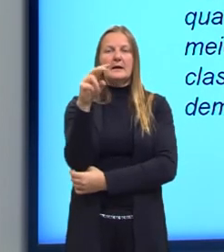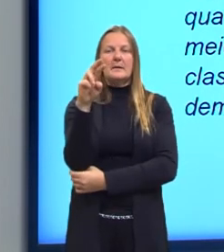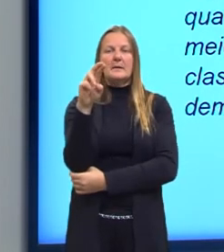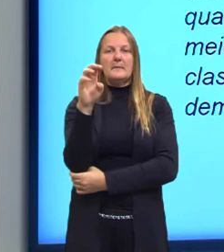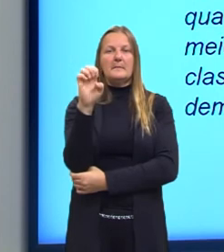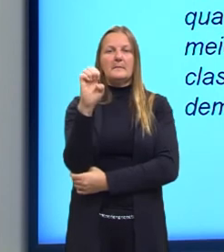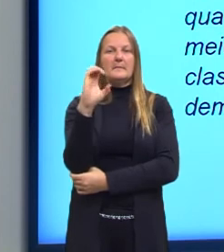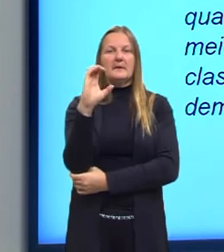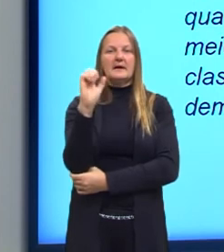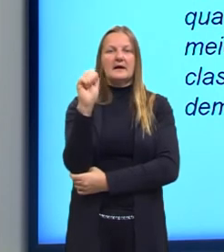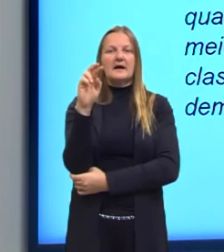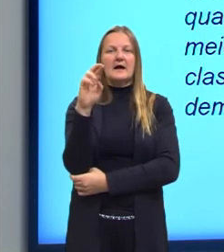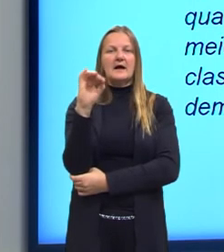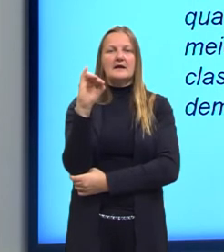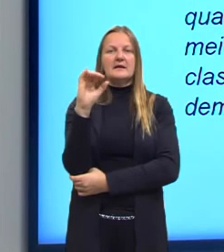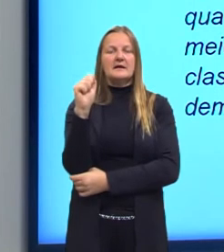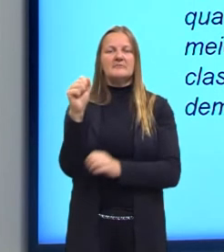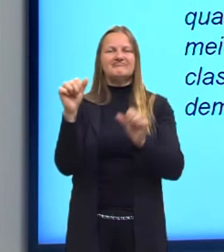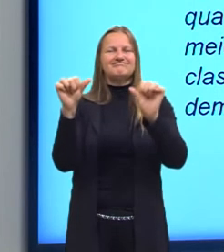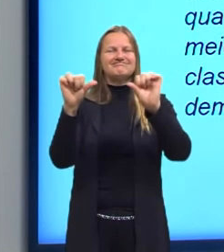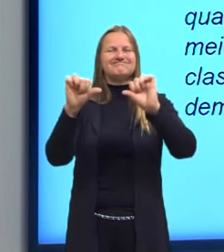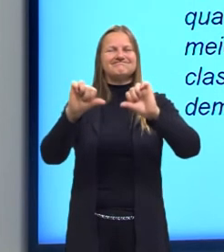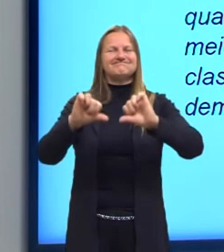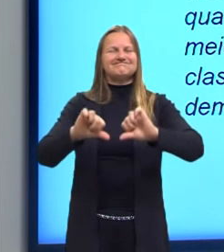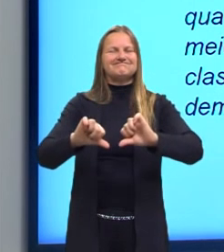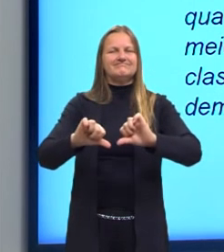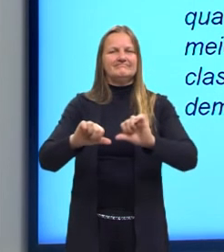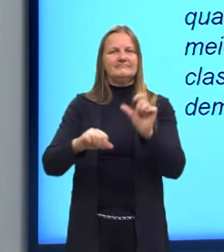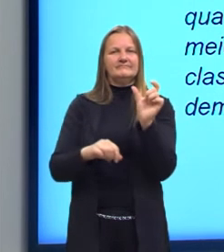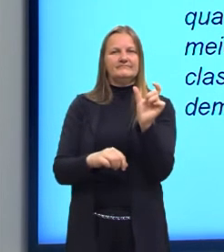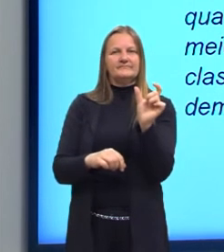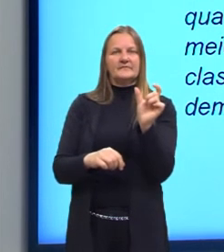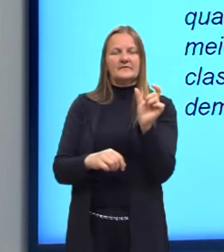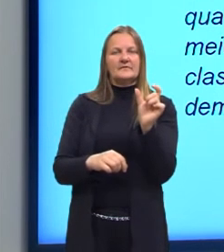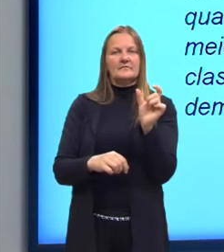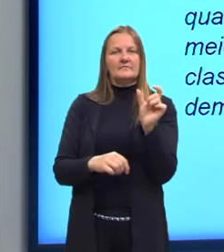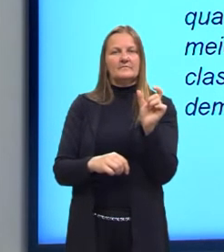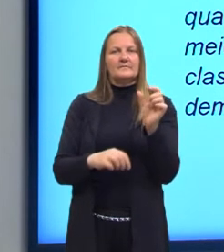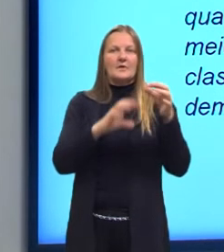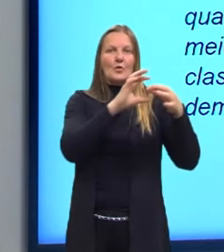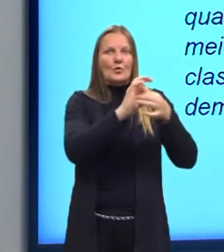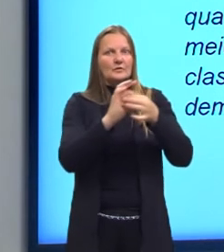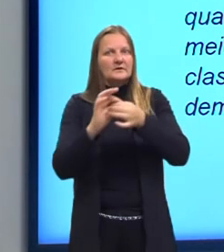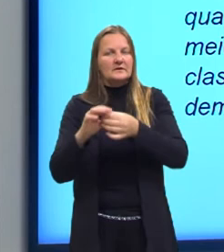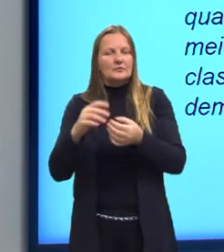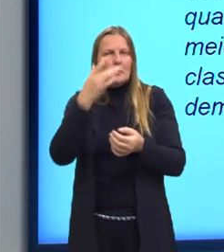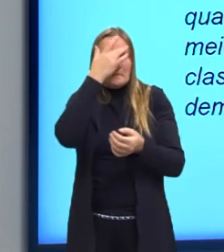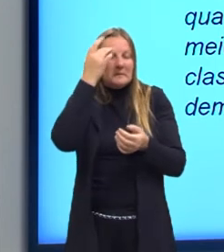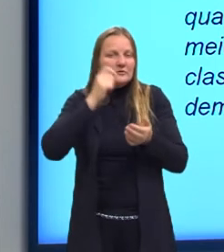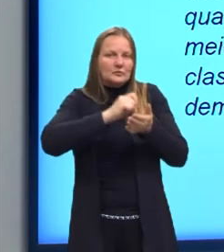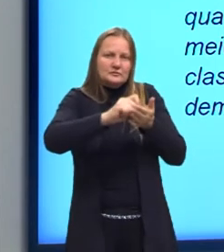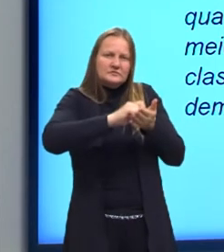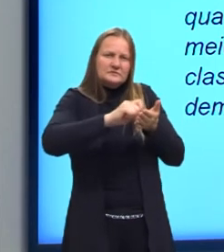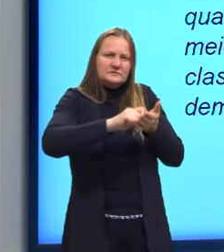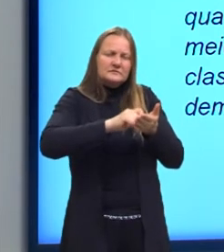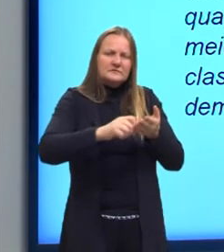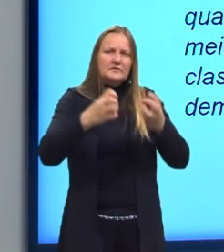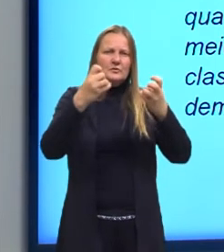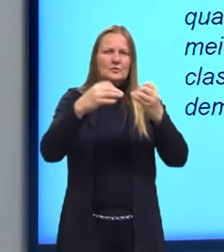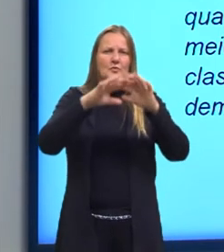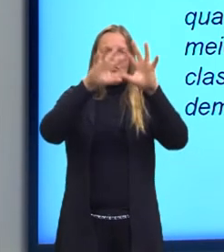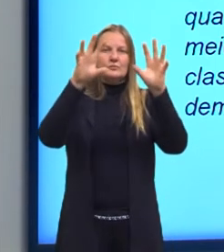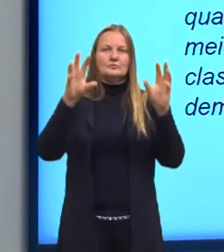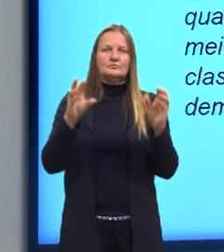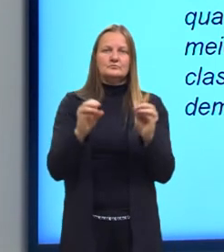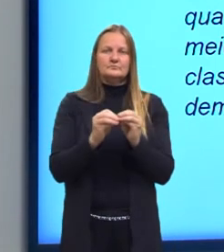como o participante encerra sua análise de eixo temático então ele encerra